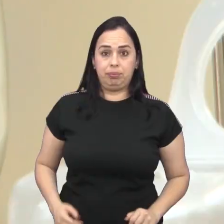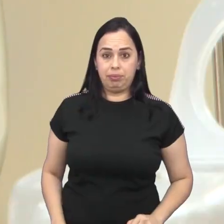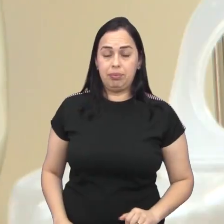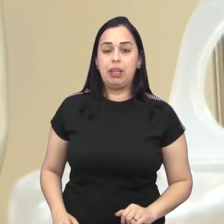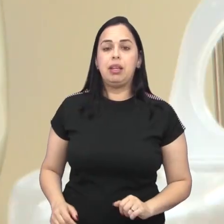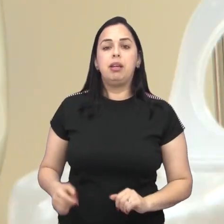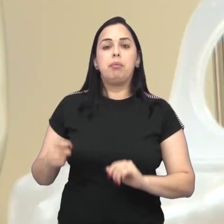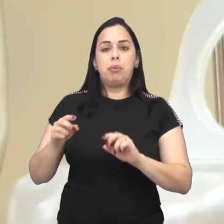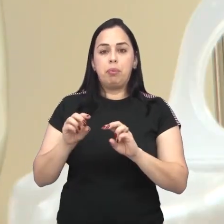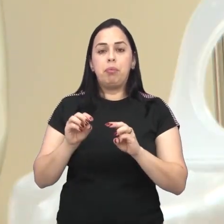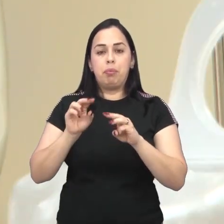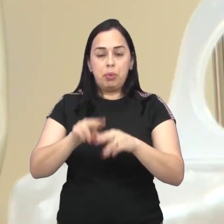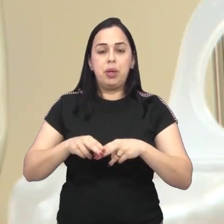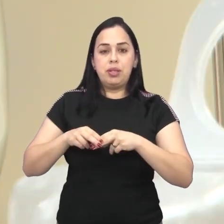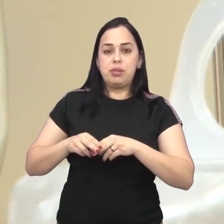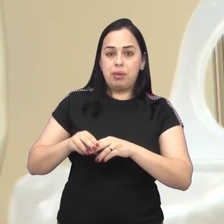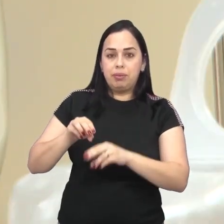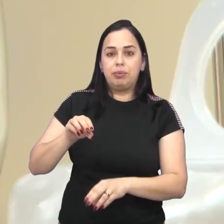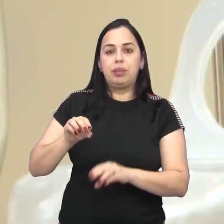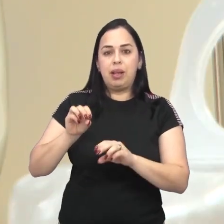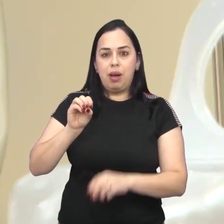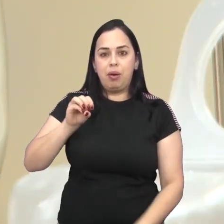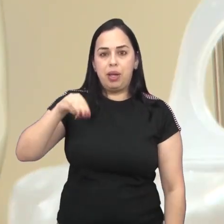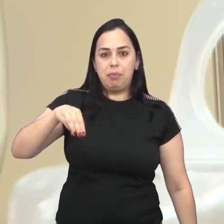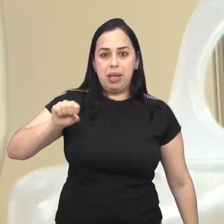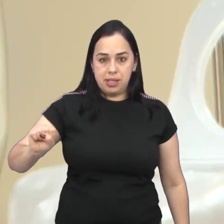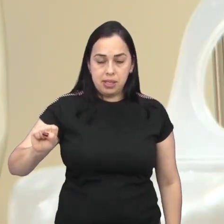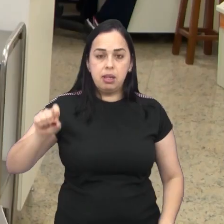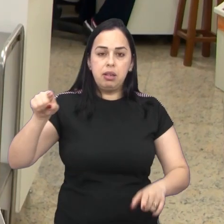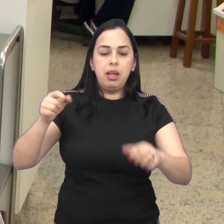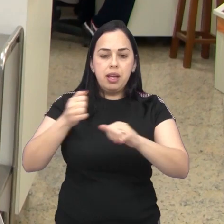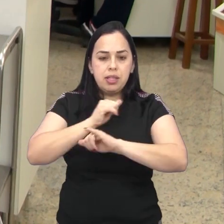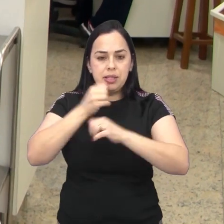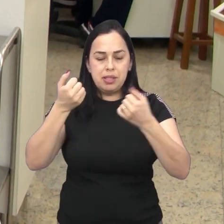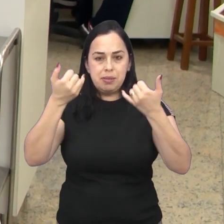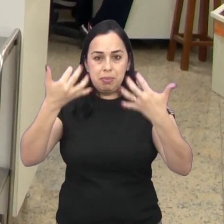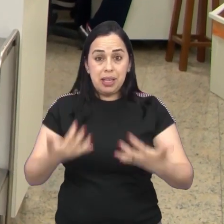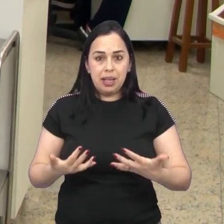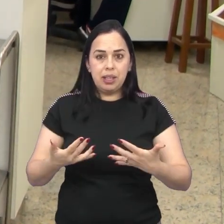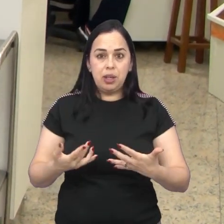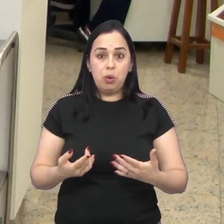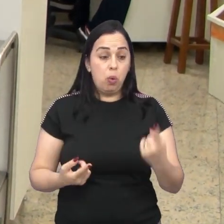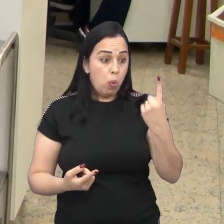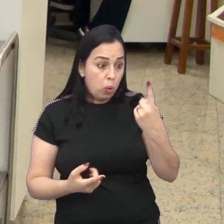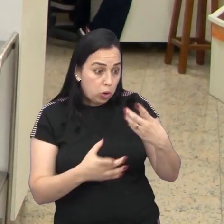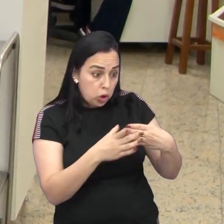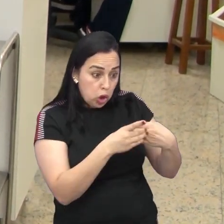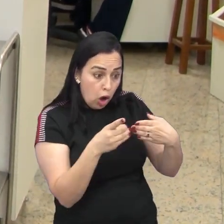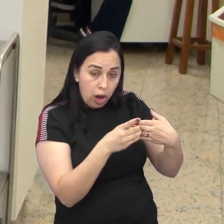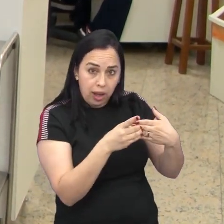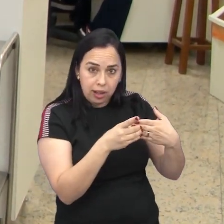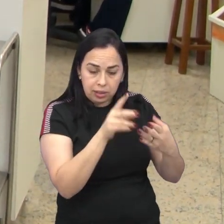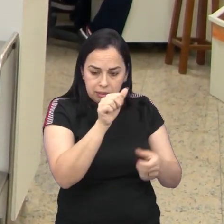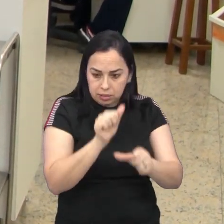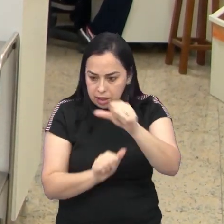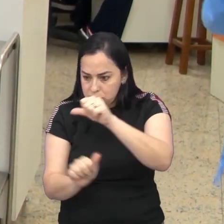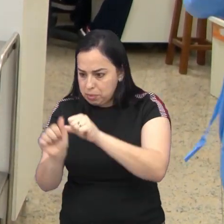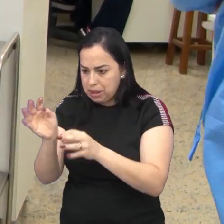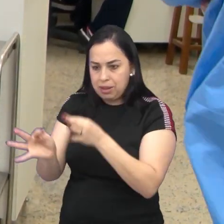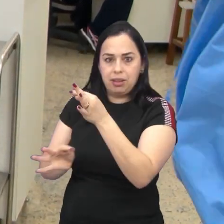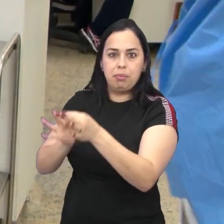autocuidado. Levantamento da Organização Mundial de Saúde revela que um investimento de $1 por pessoa em